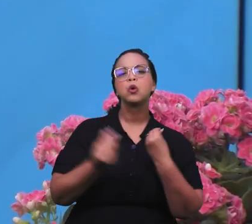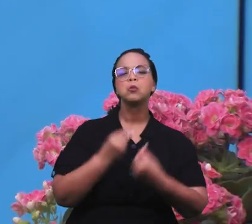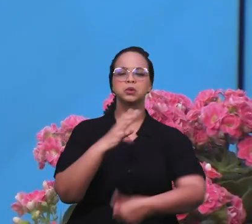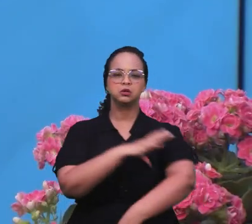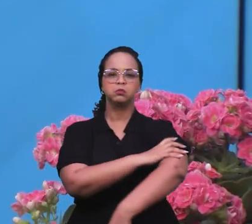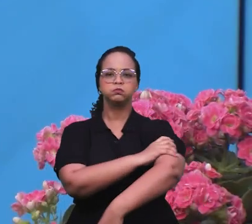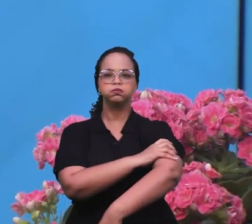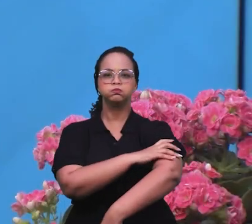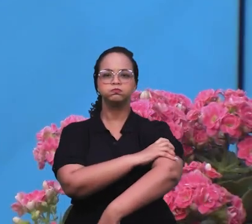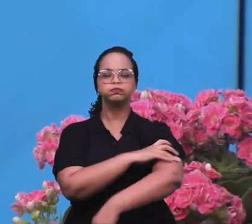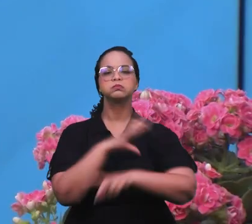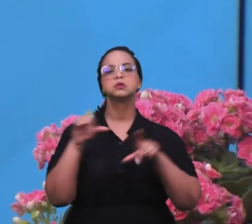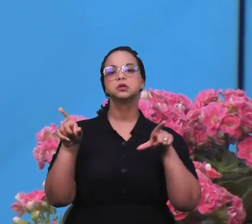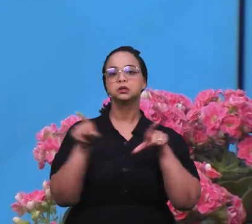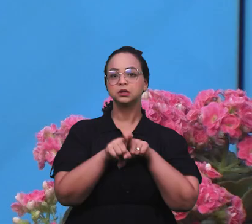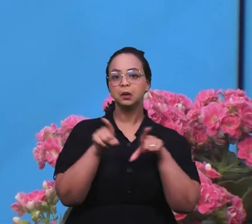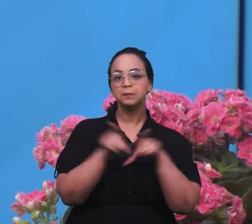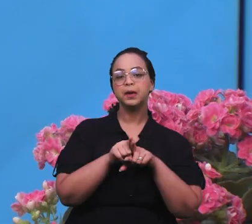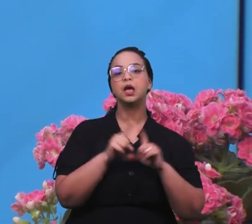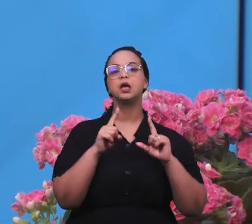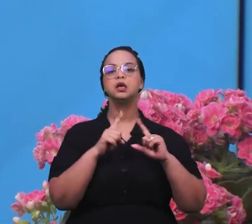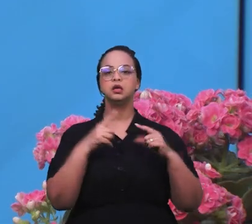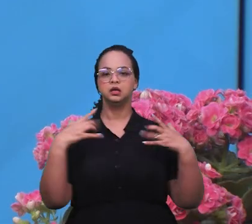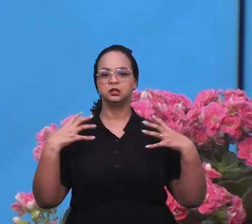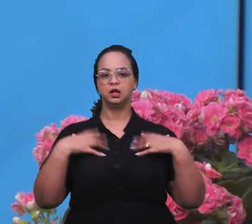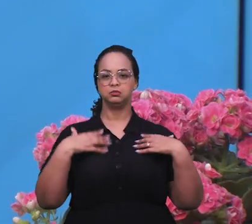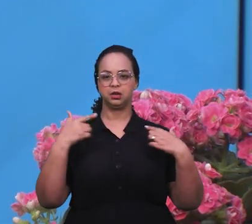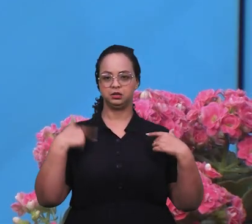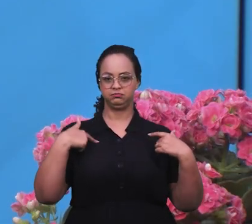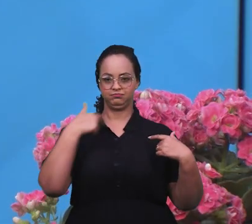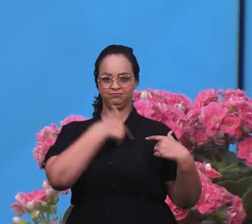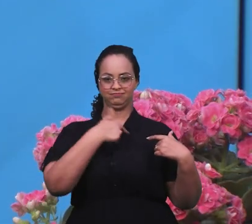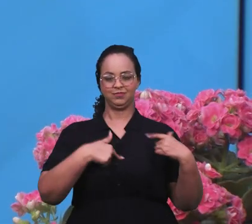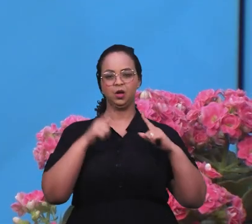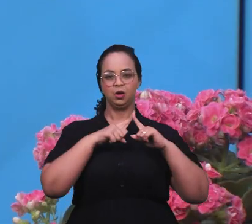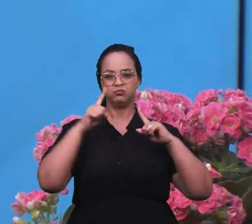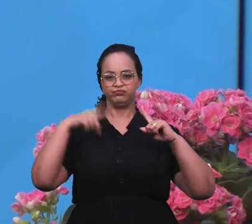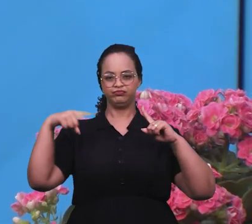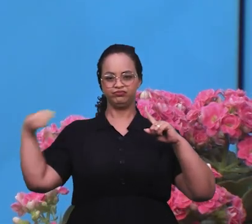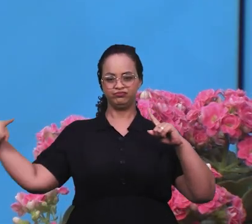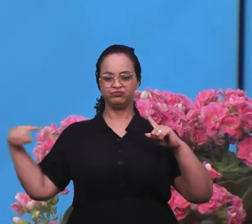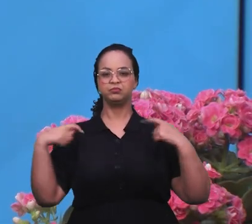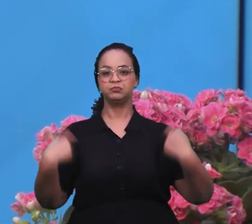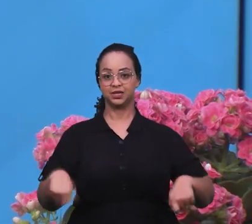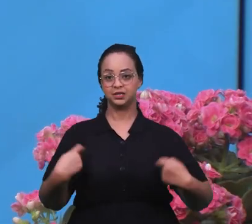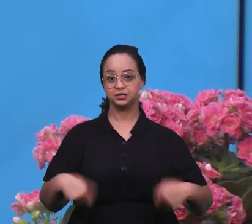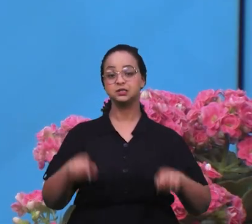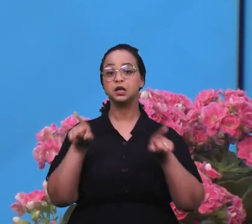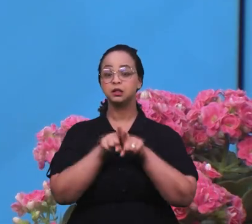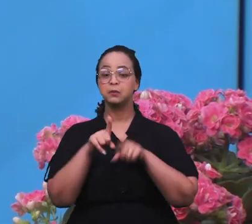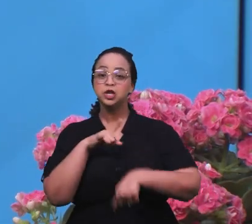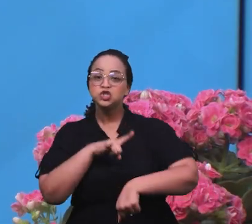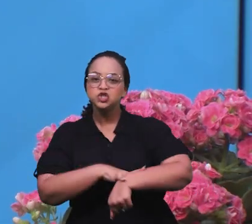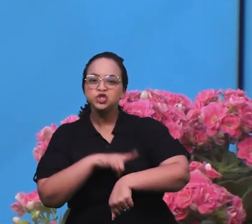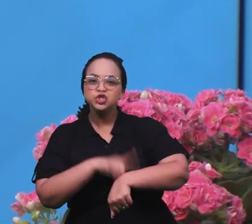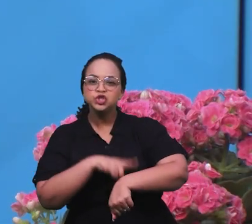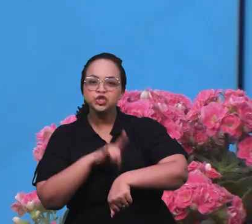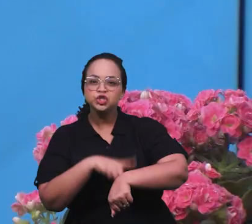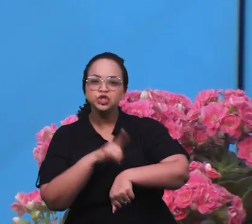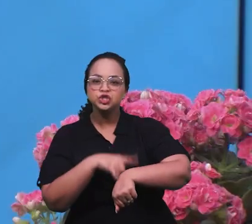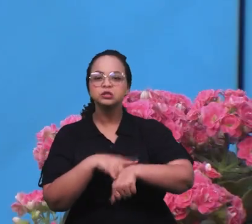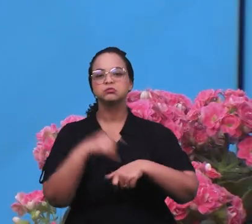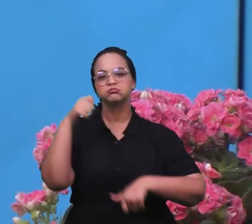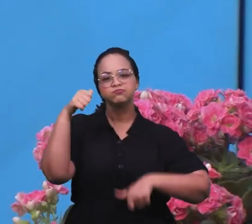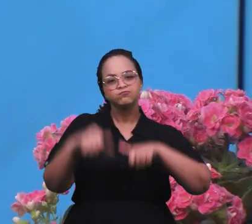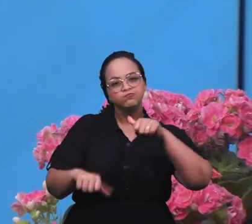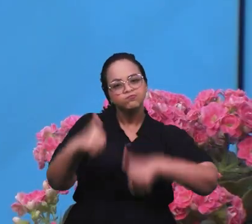como ecocardiograma, o exame da proteína na urina, né, onde a gente colhe a urina durante 24 horas para